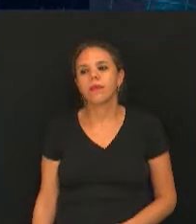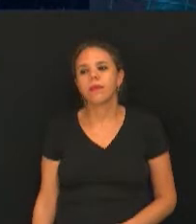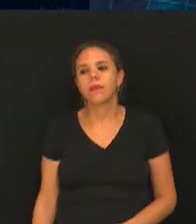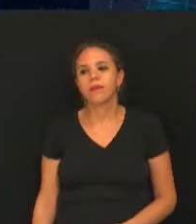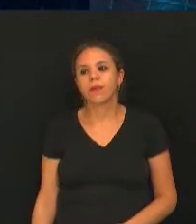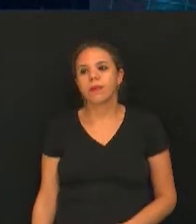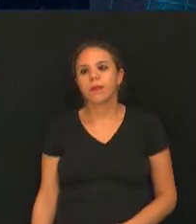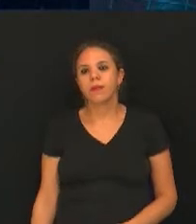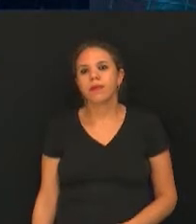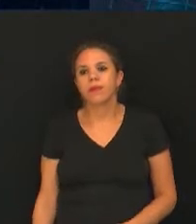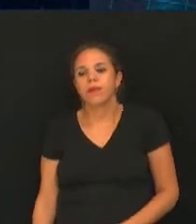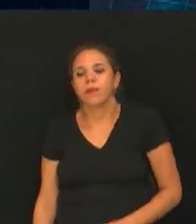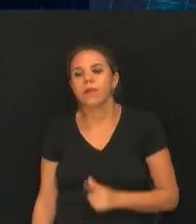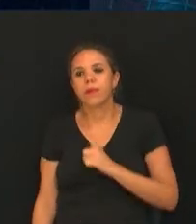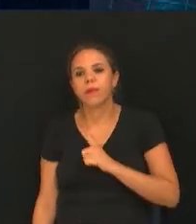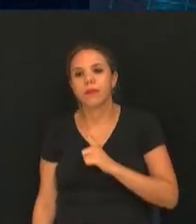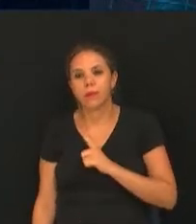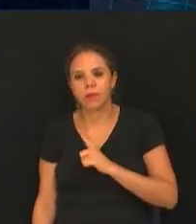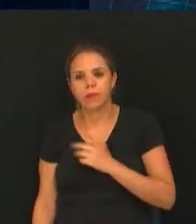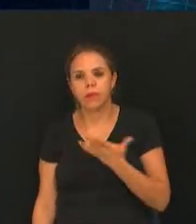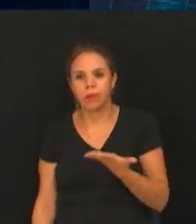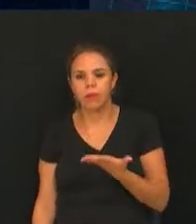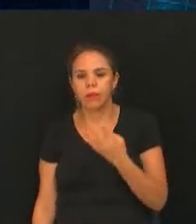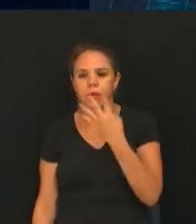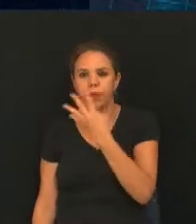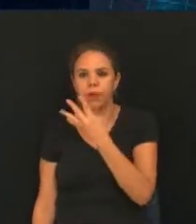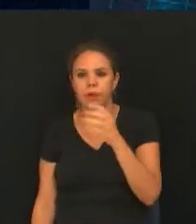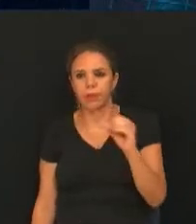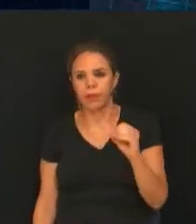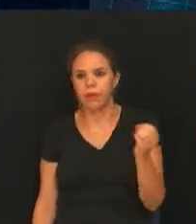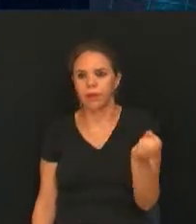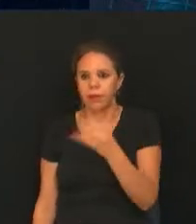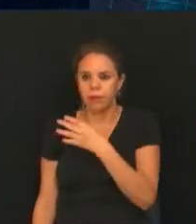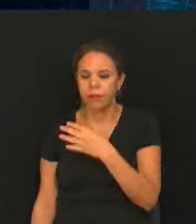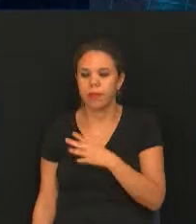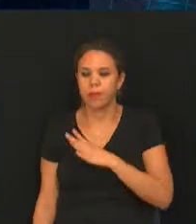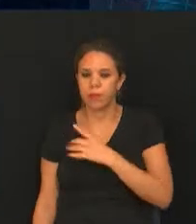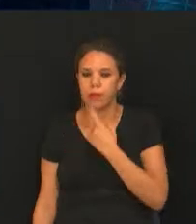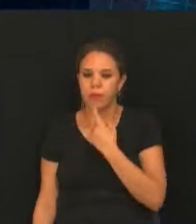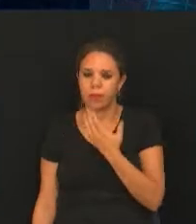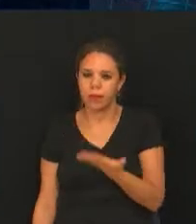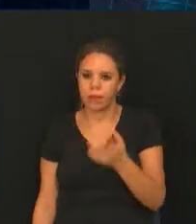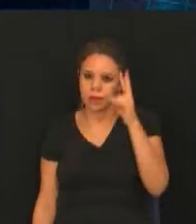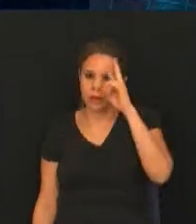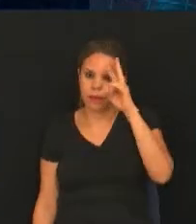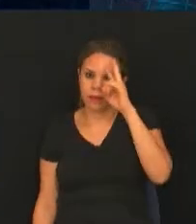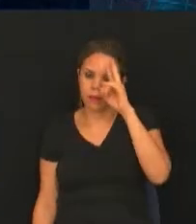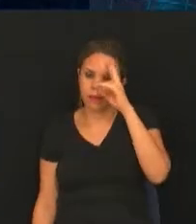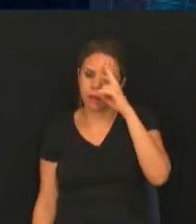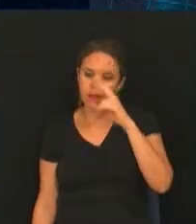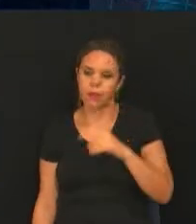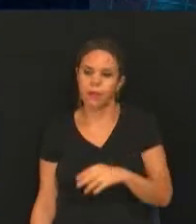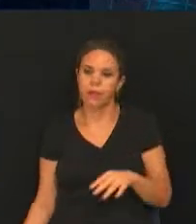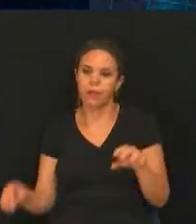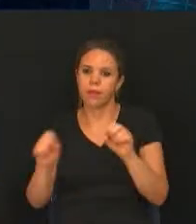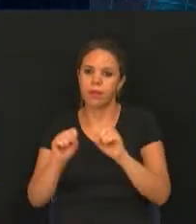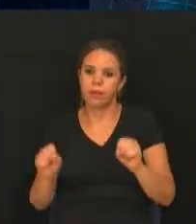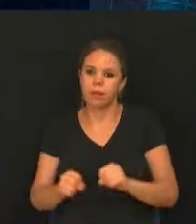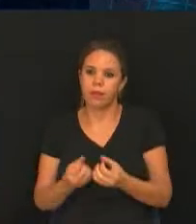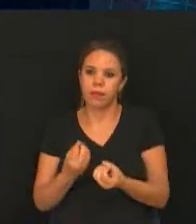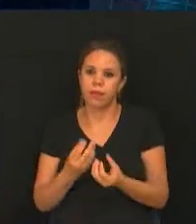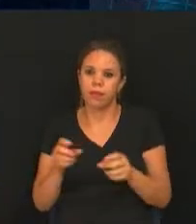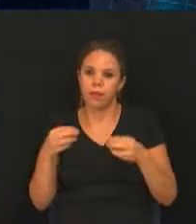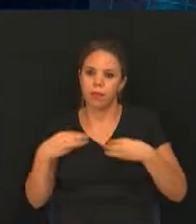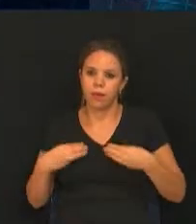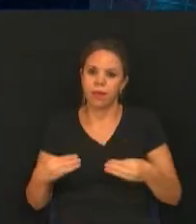161.158 casos. Nós tivemos o registro de 40 novos casos aqui na cidade, lembrando que o sistema de informação do Ministério